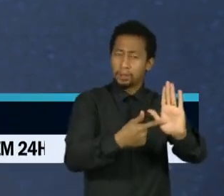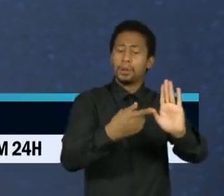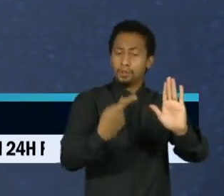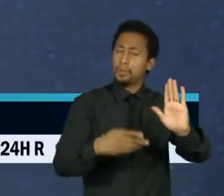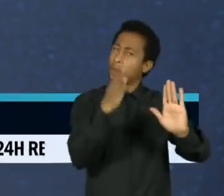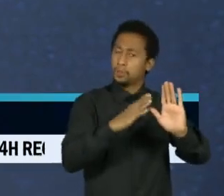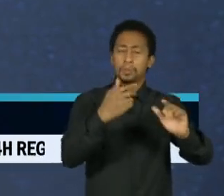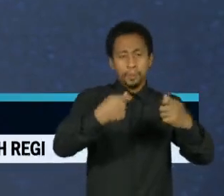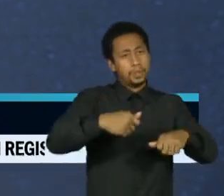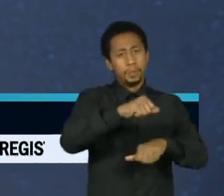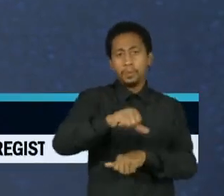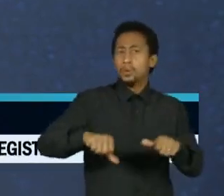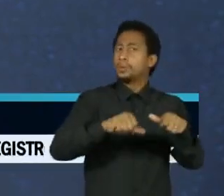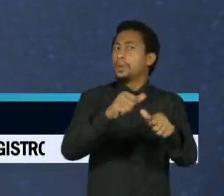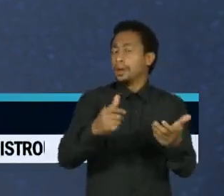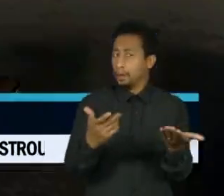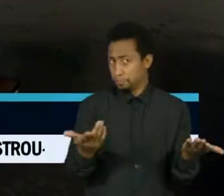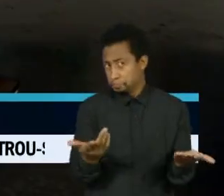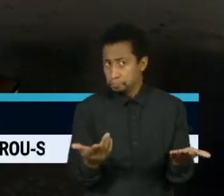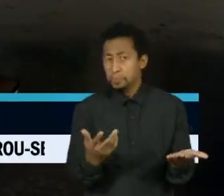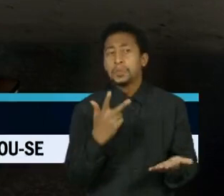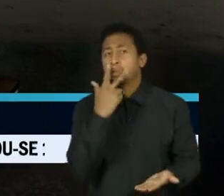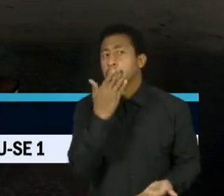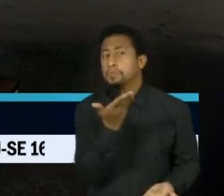sistema político, lhe surpreende?